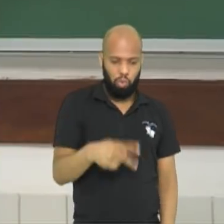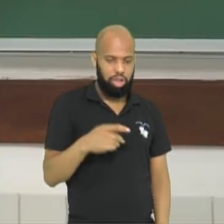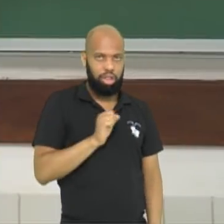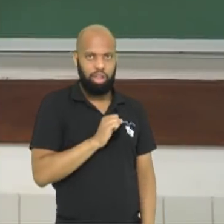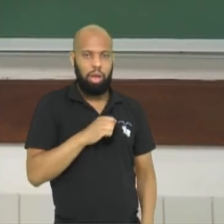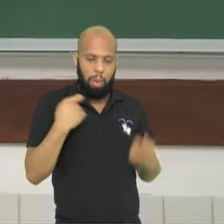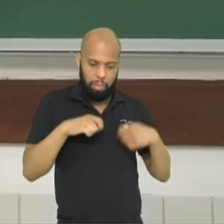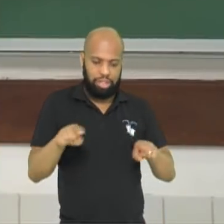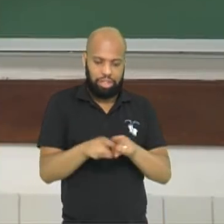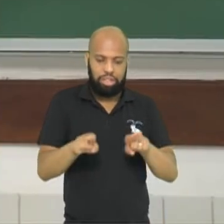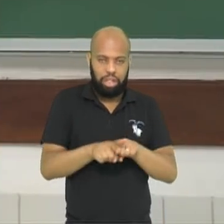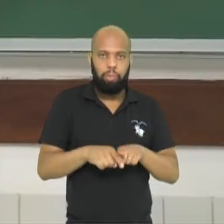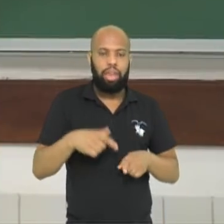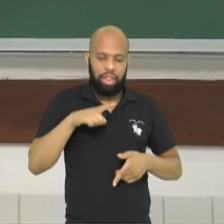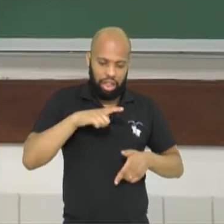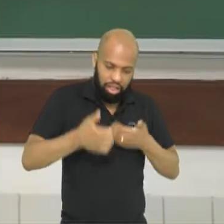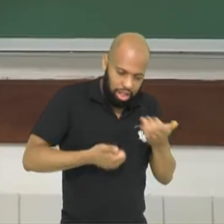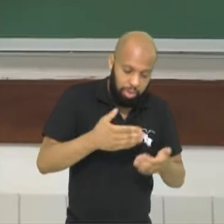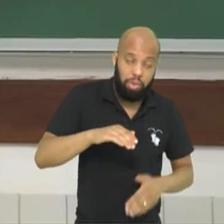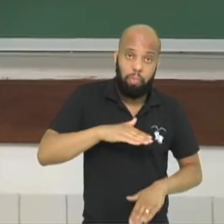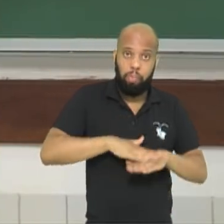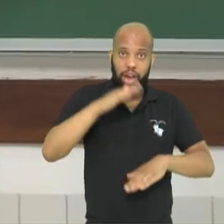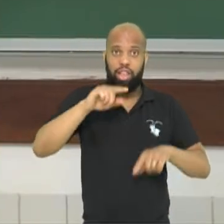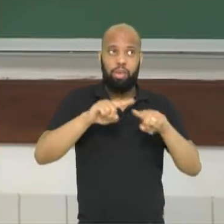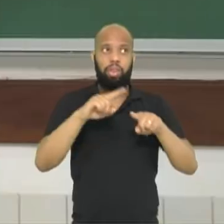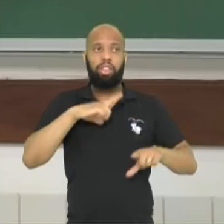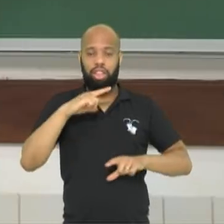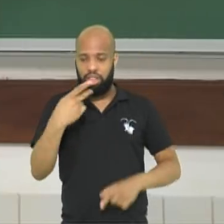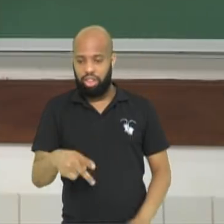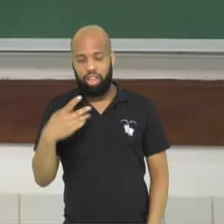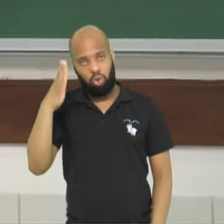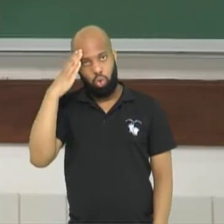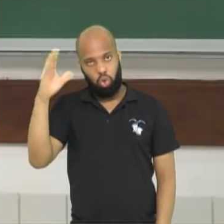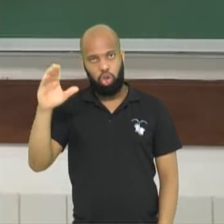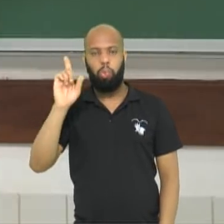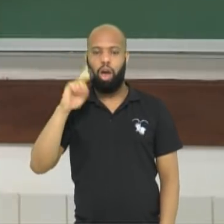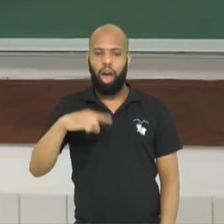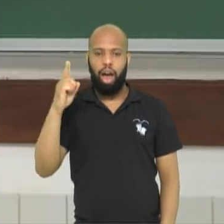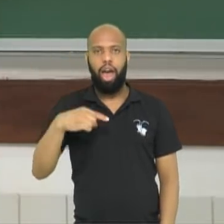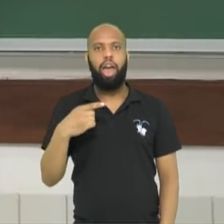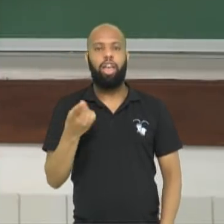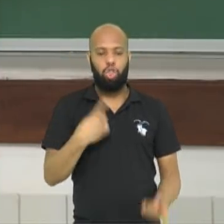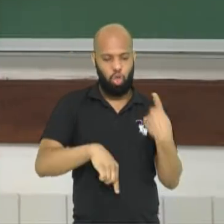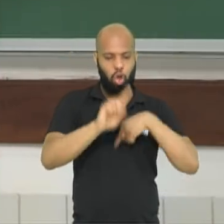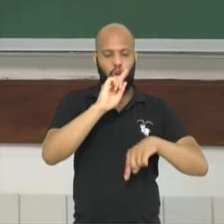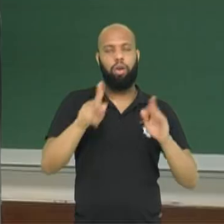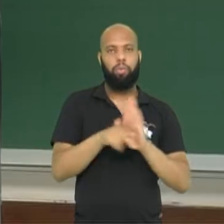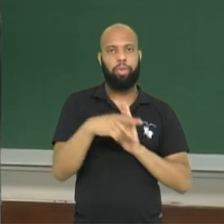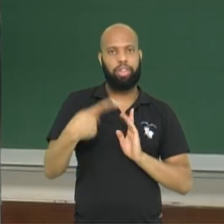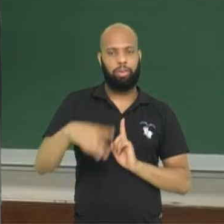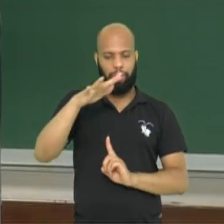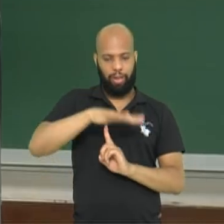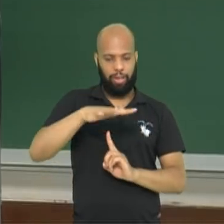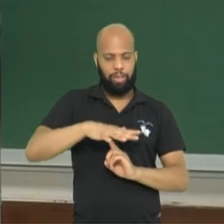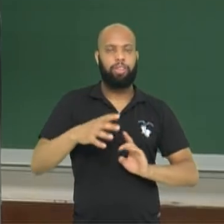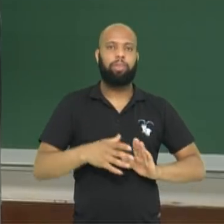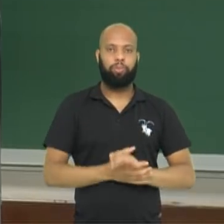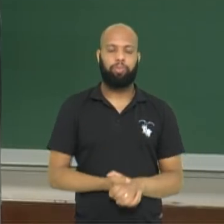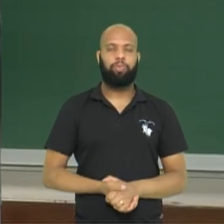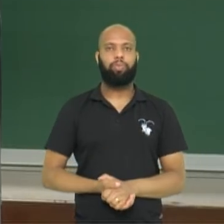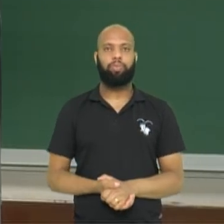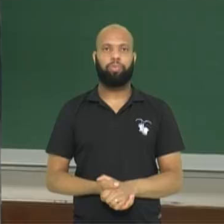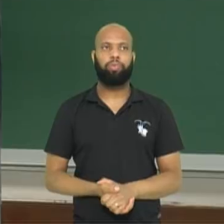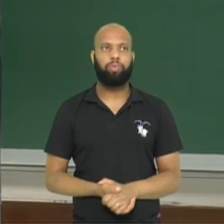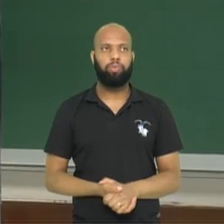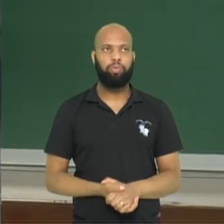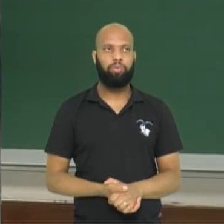ainda de mais atendimento, mas nós temos em Curitiba o que há de mais avançado, ou no estado do Paraná, né, as estações de